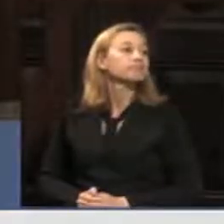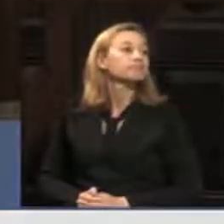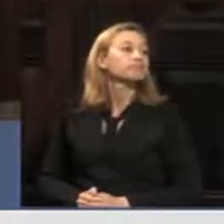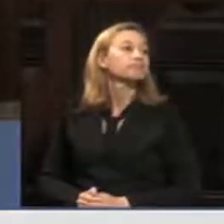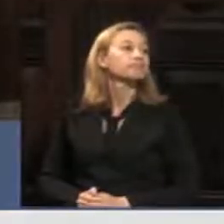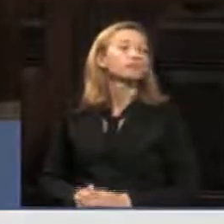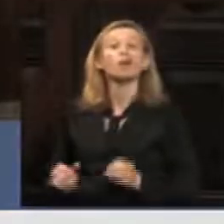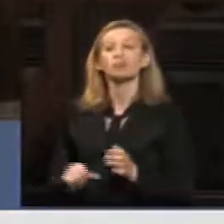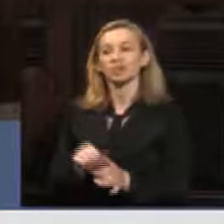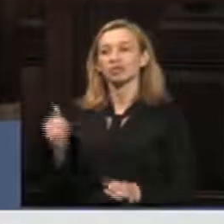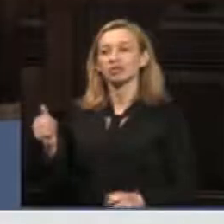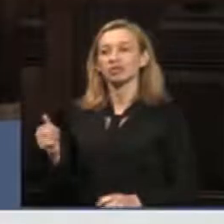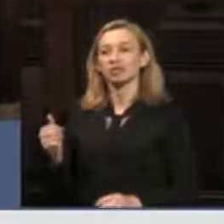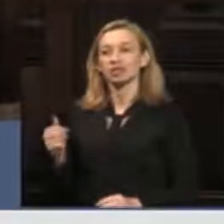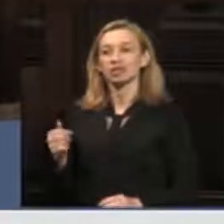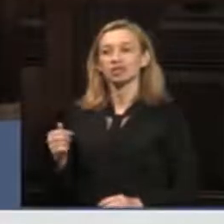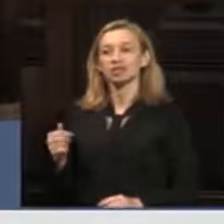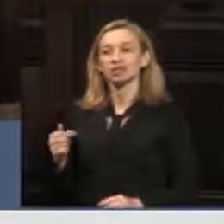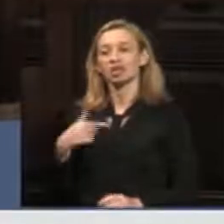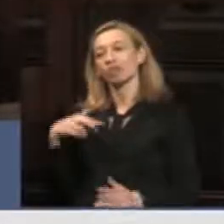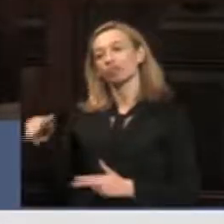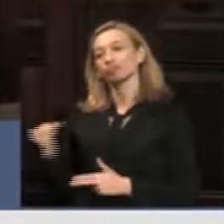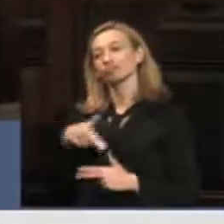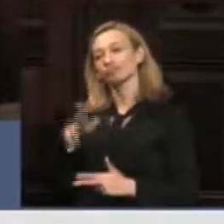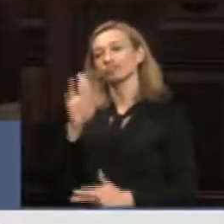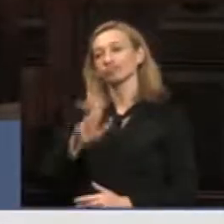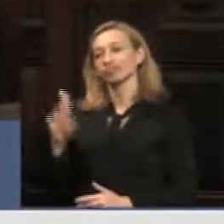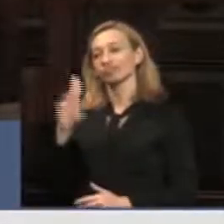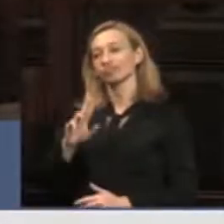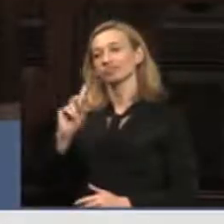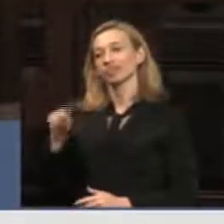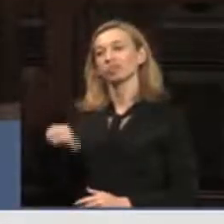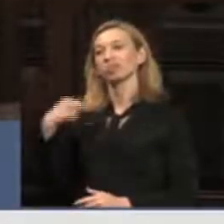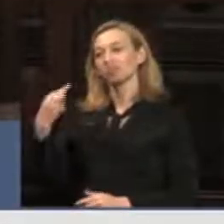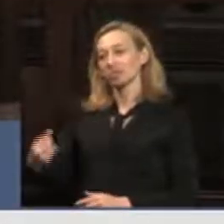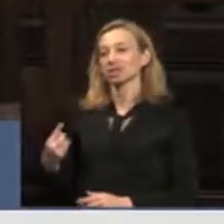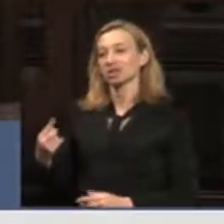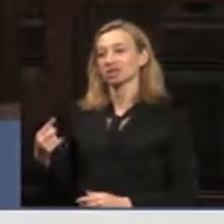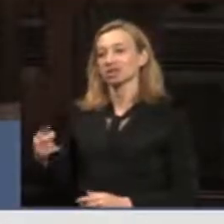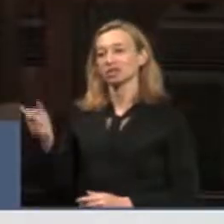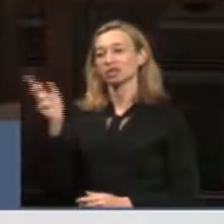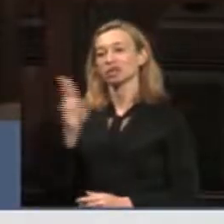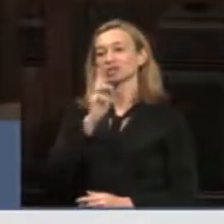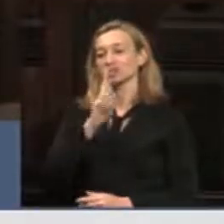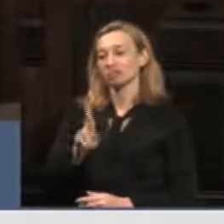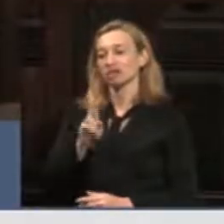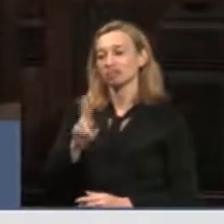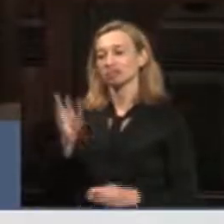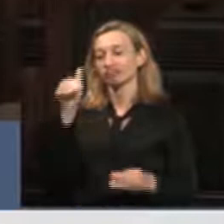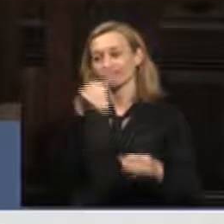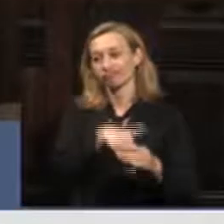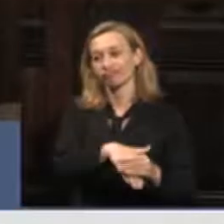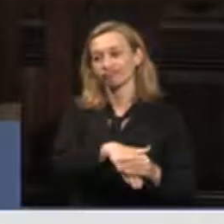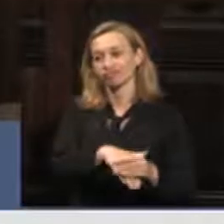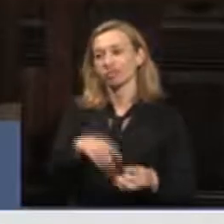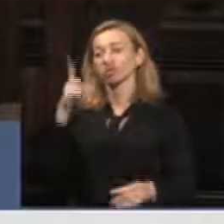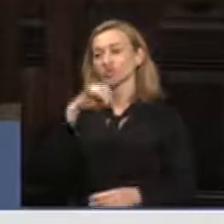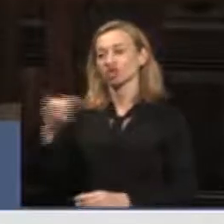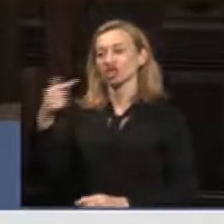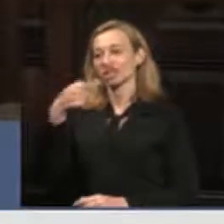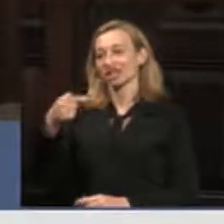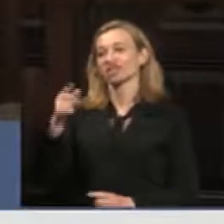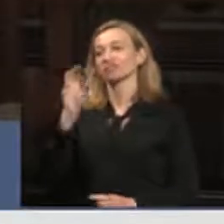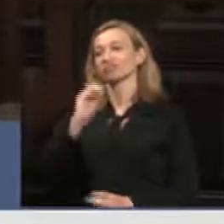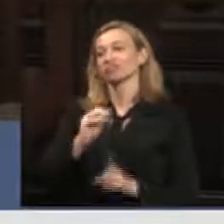Essa é a primeira vez que uso a tribuna após o resultado eleitoral do dia 7 de